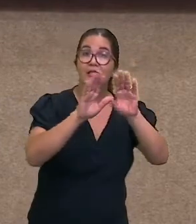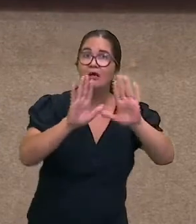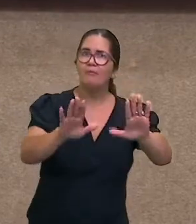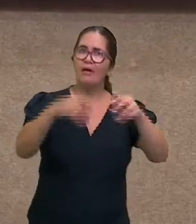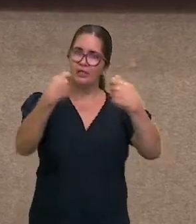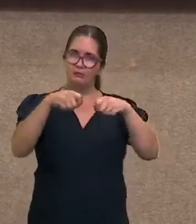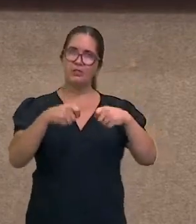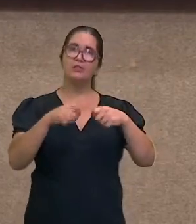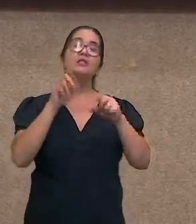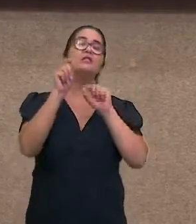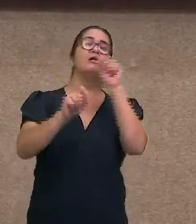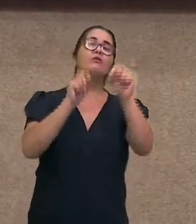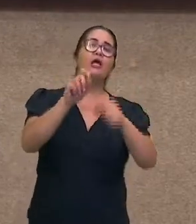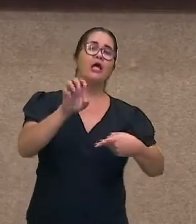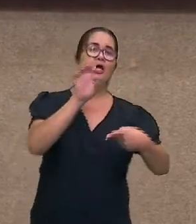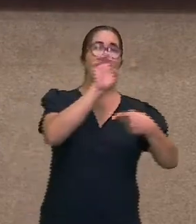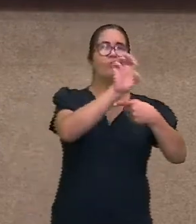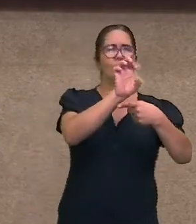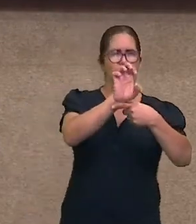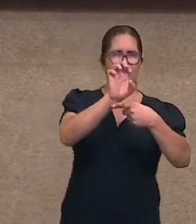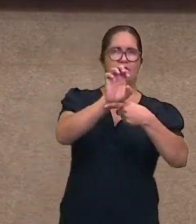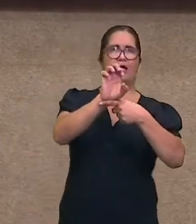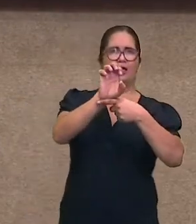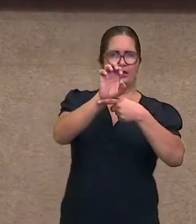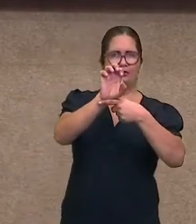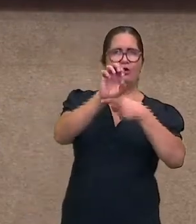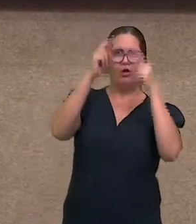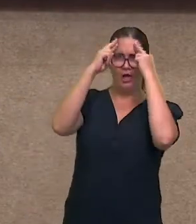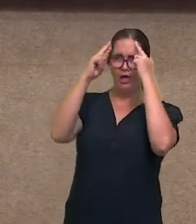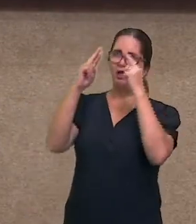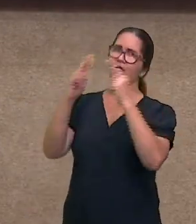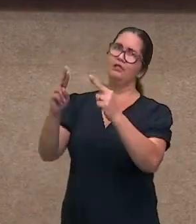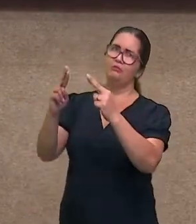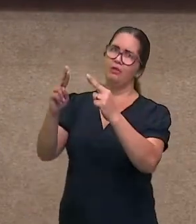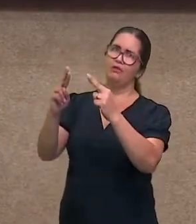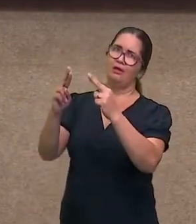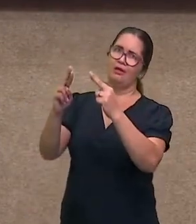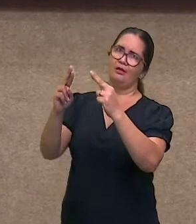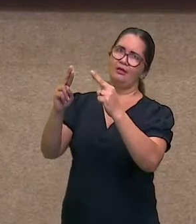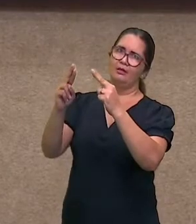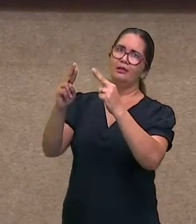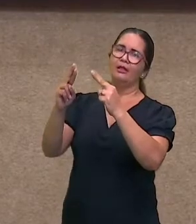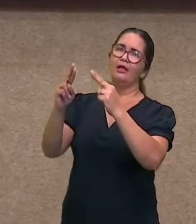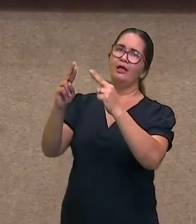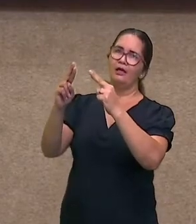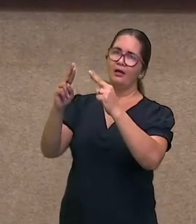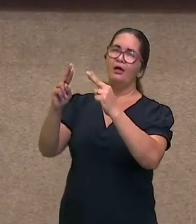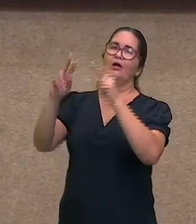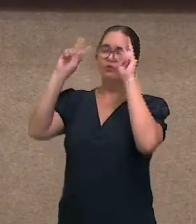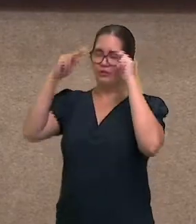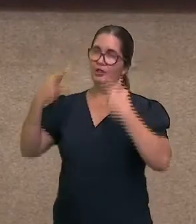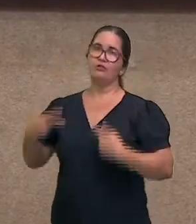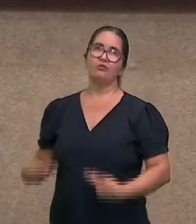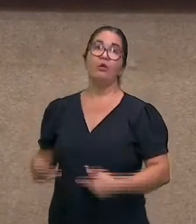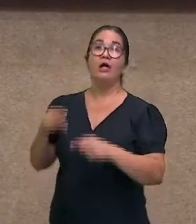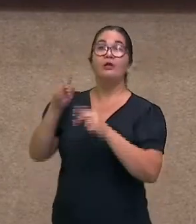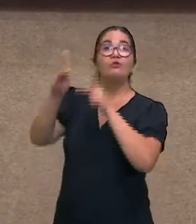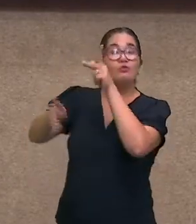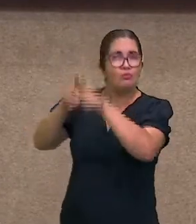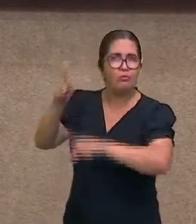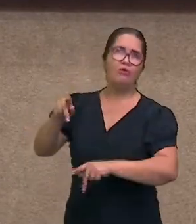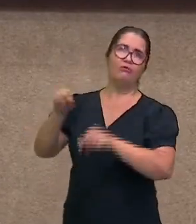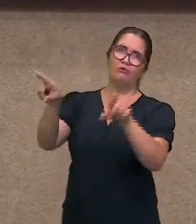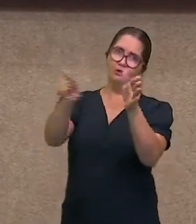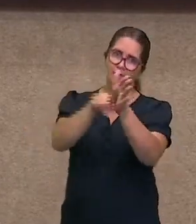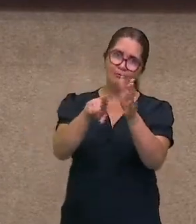Os Estados teriam os poderes públicos regulados por normas gerais e seriam subordinados a